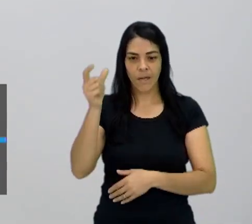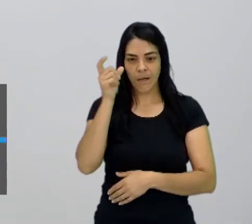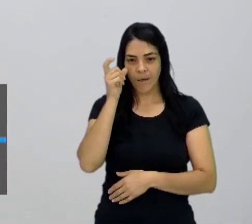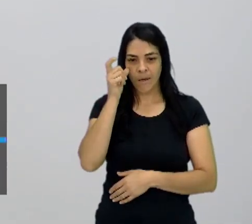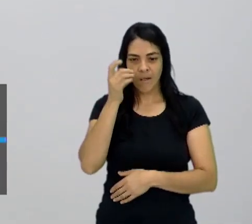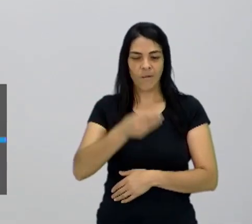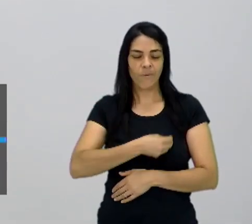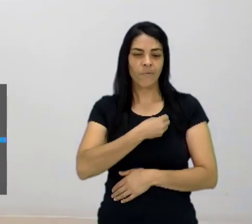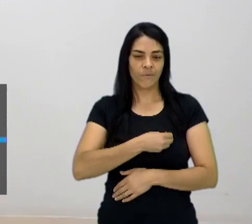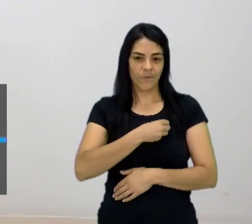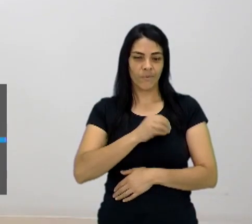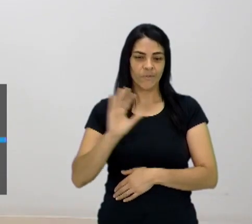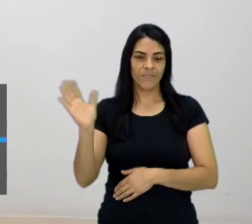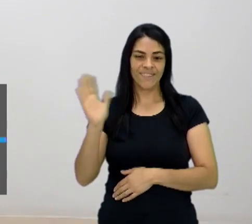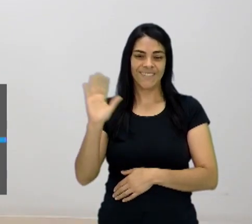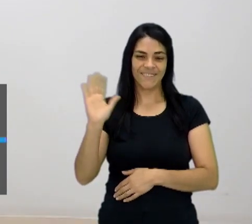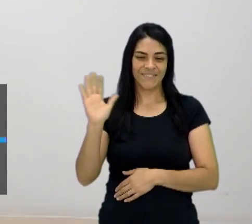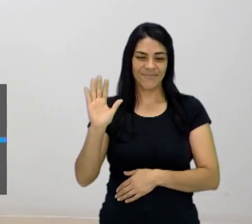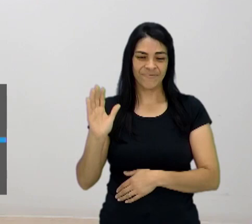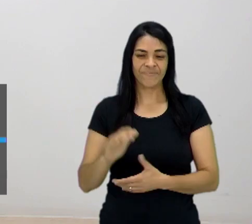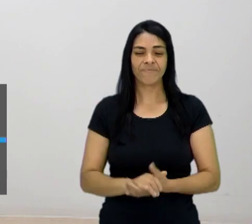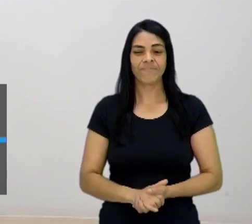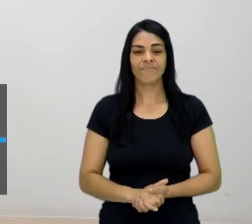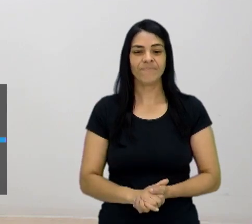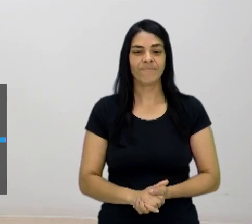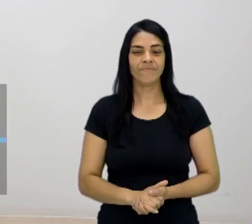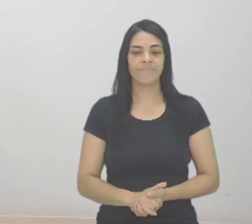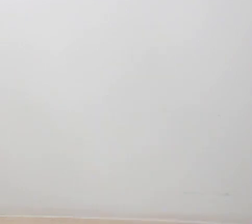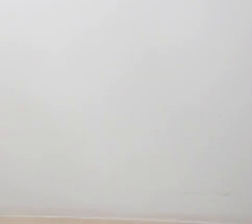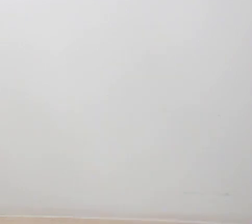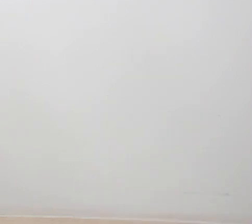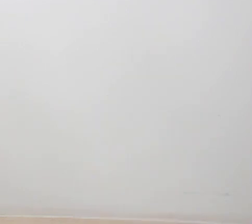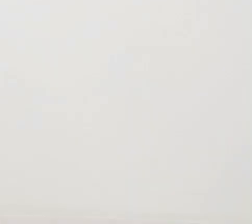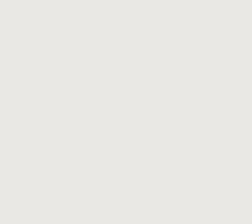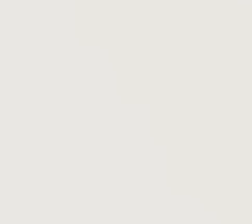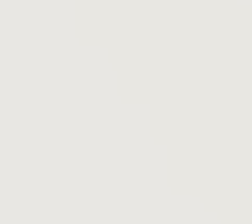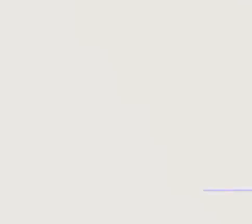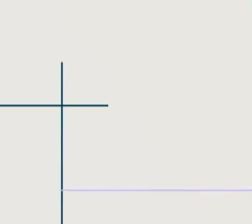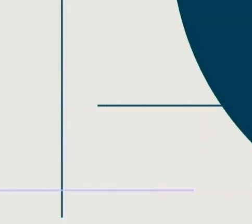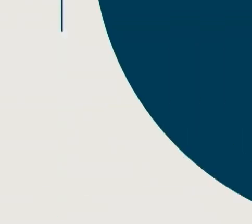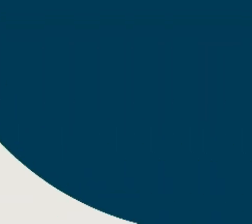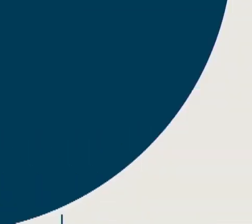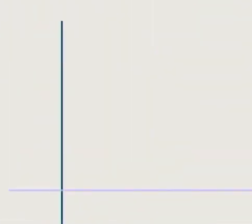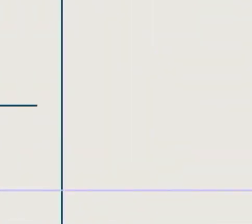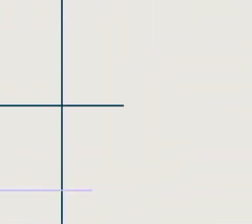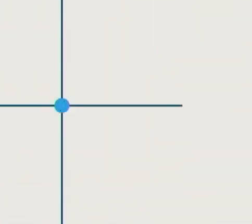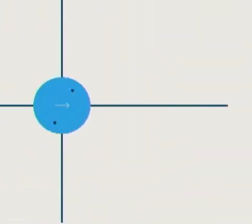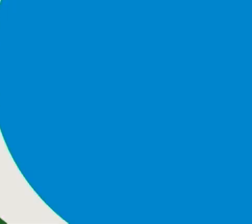discutir um pouco mais. Tchau, muito obrigada.